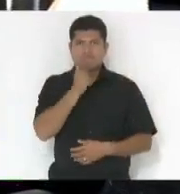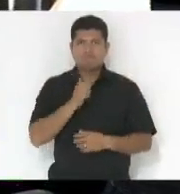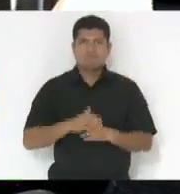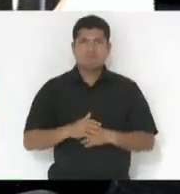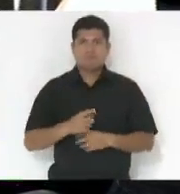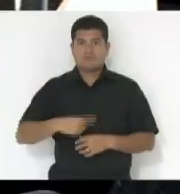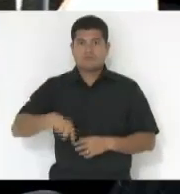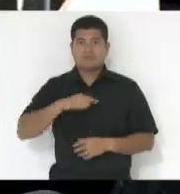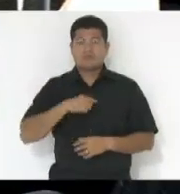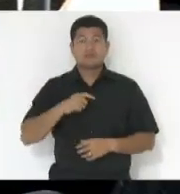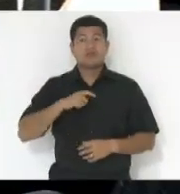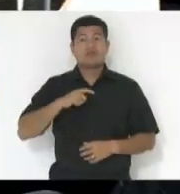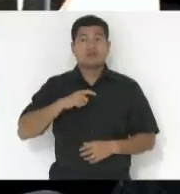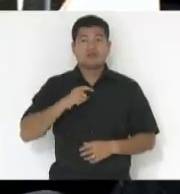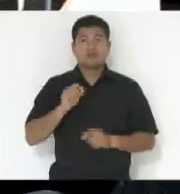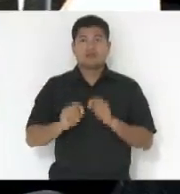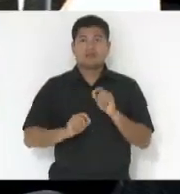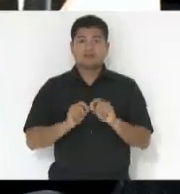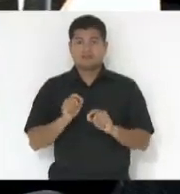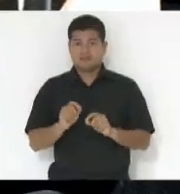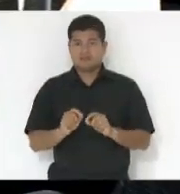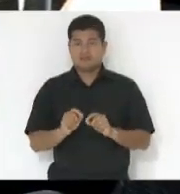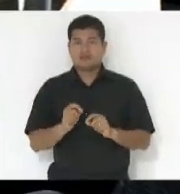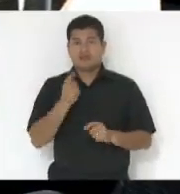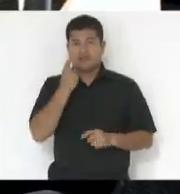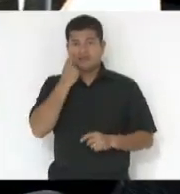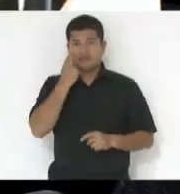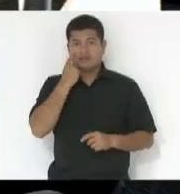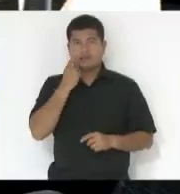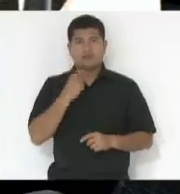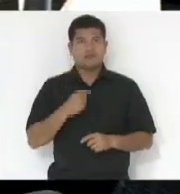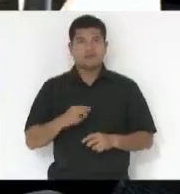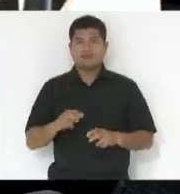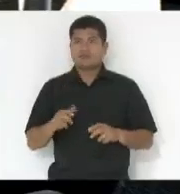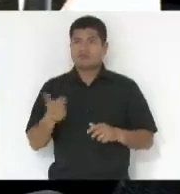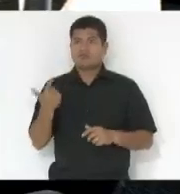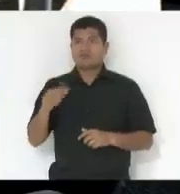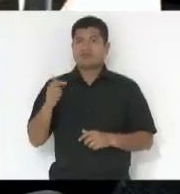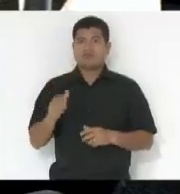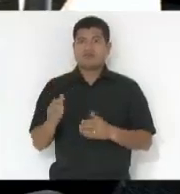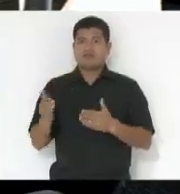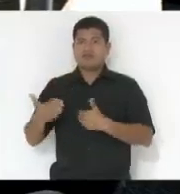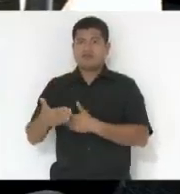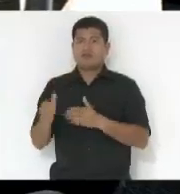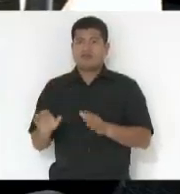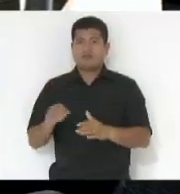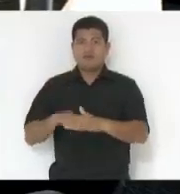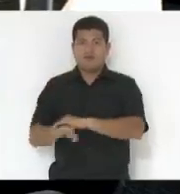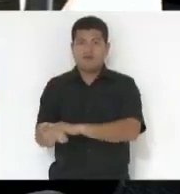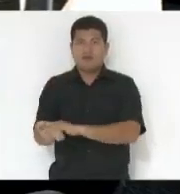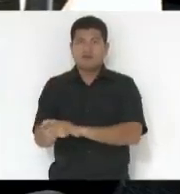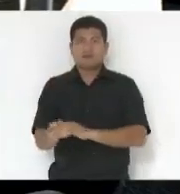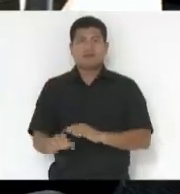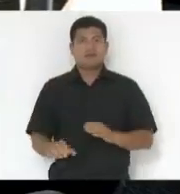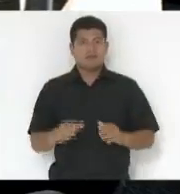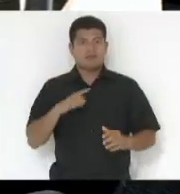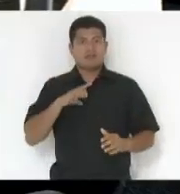nós temos que ver, primeiro, que não existe concessão de gaveta. E o segundo, existe uma lei